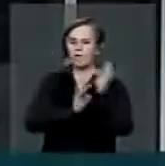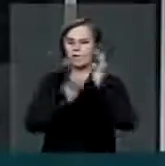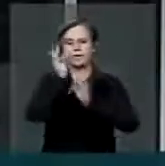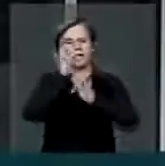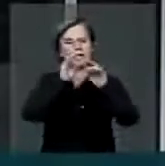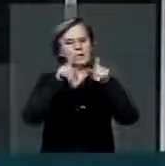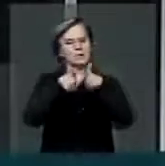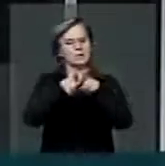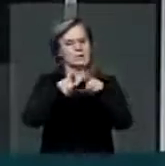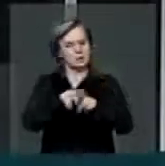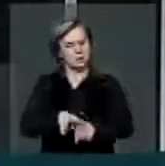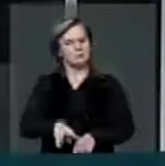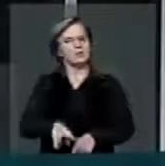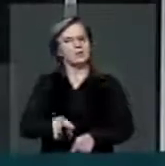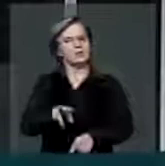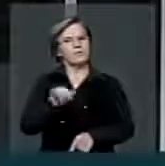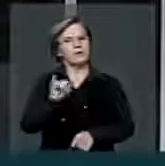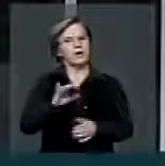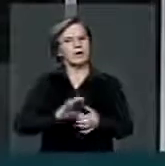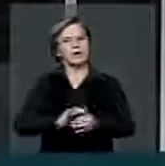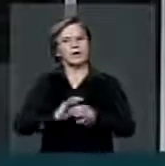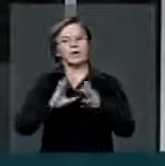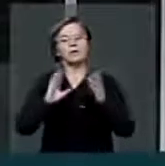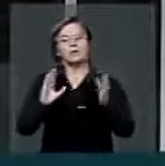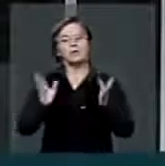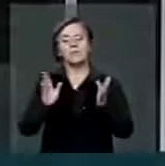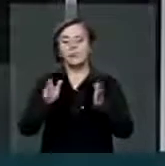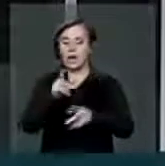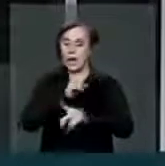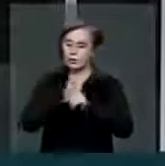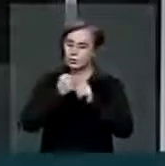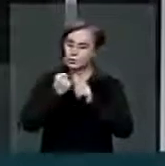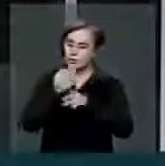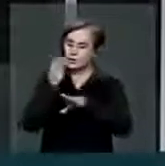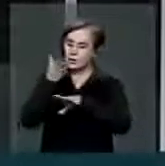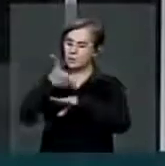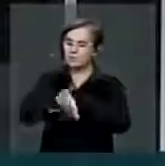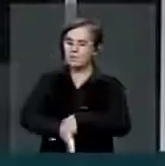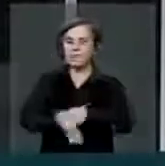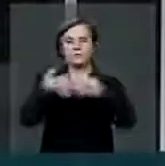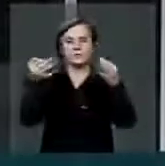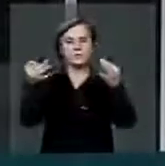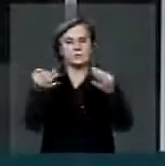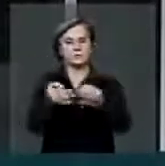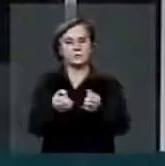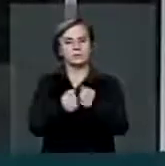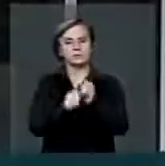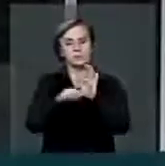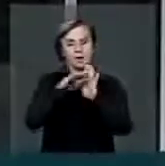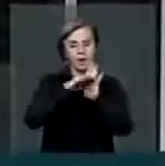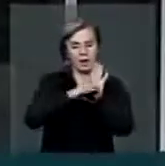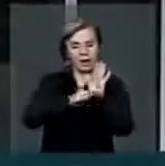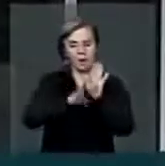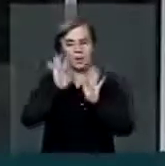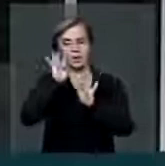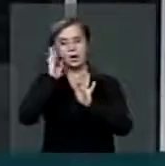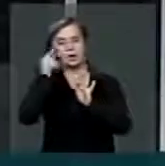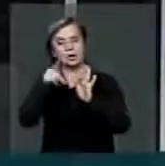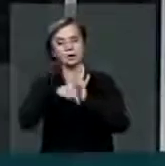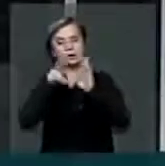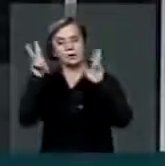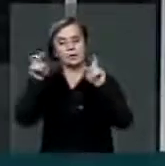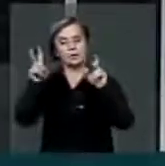que permitirá a participação direta da sociedade na definição da pauta e das questões que nós